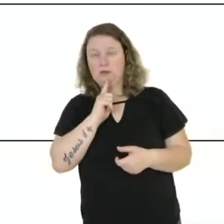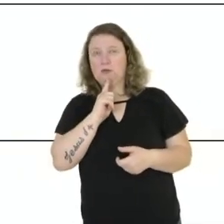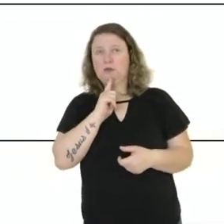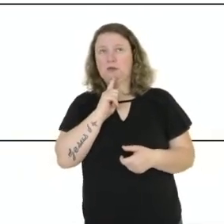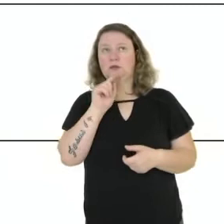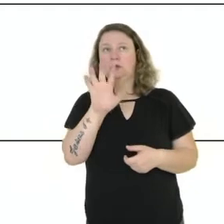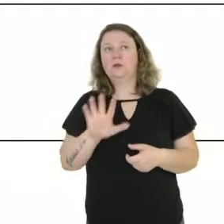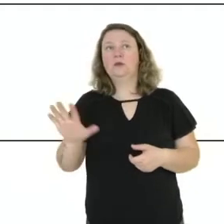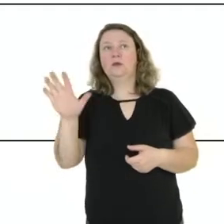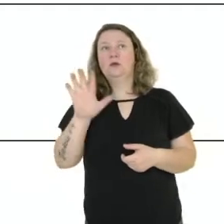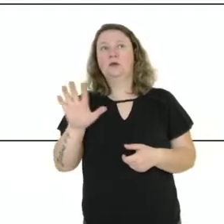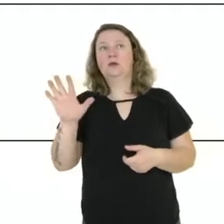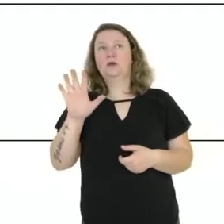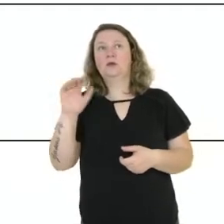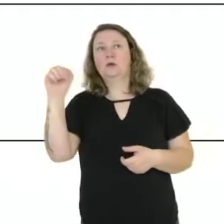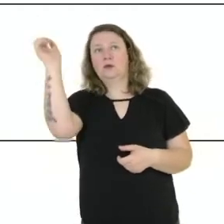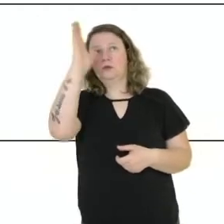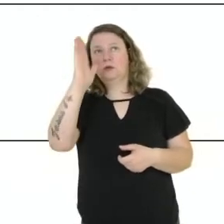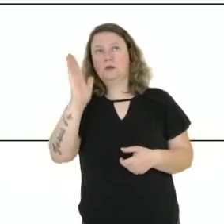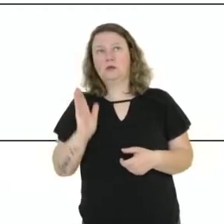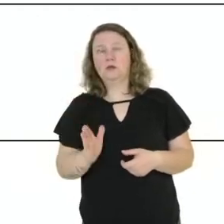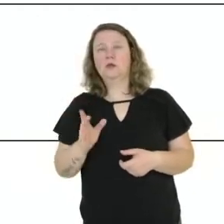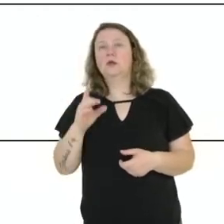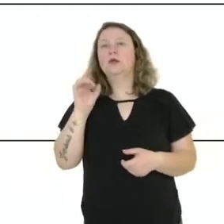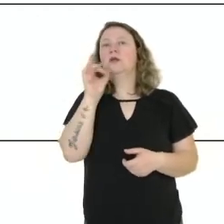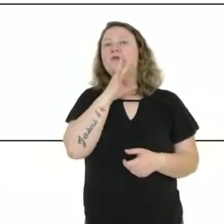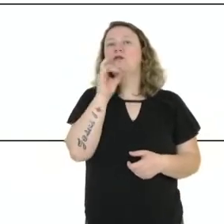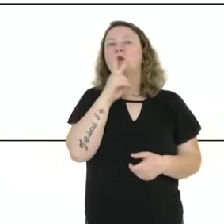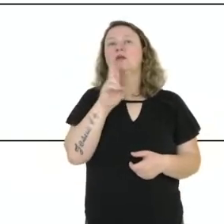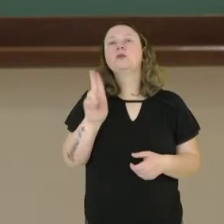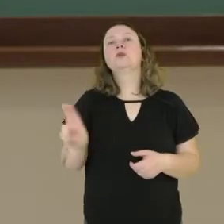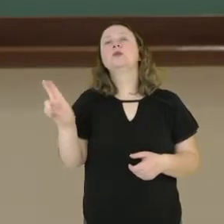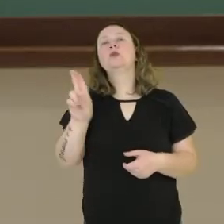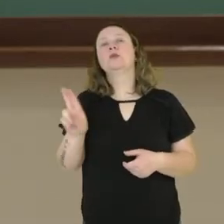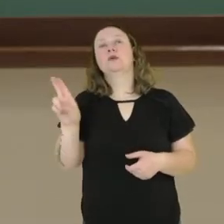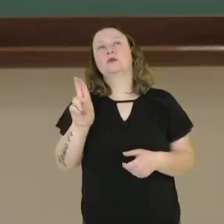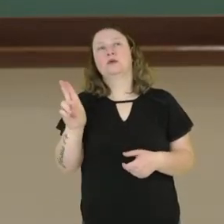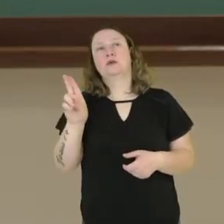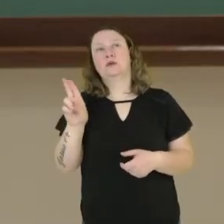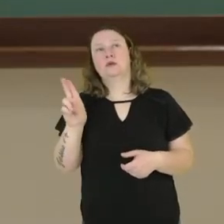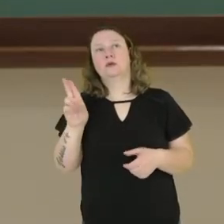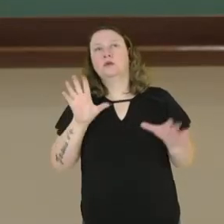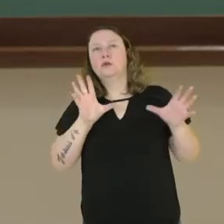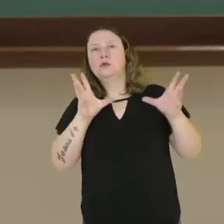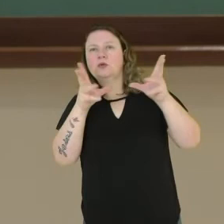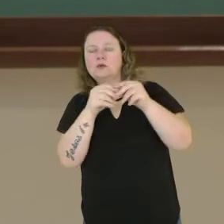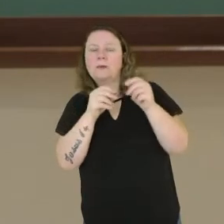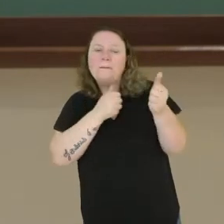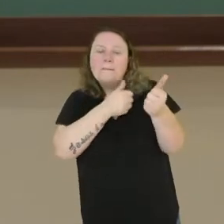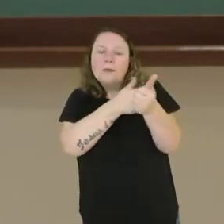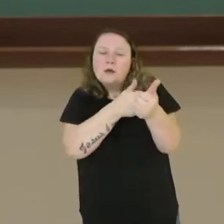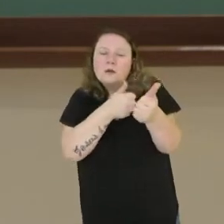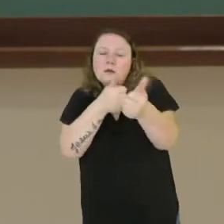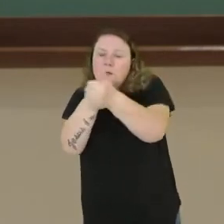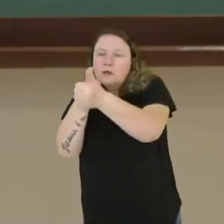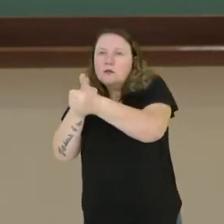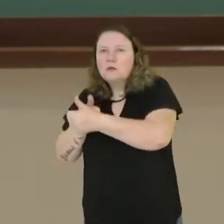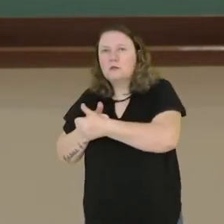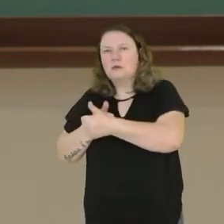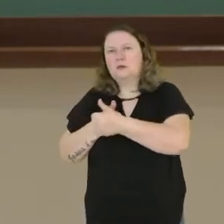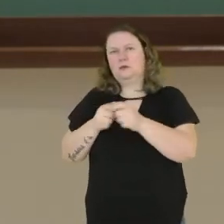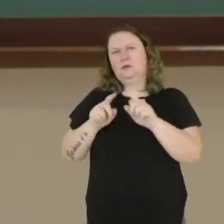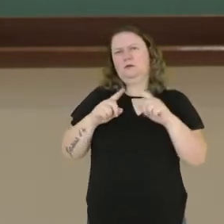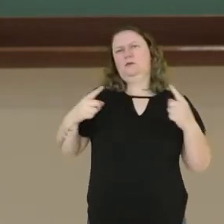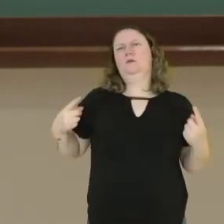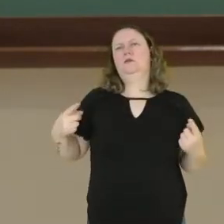região do que seria o Império do Brasil, e em verde, do Uruguai. Todos eles numa grande proximidade, mas que